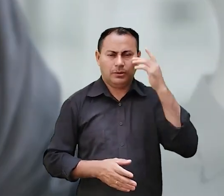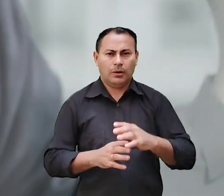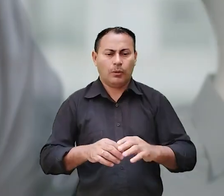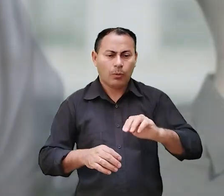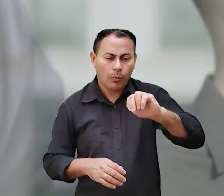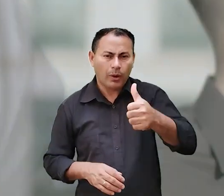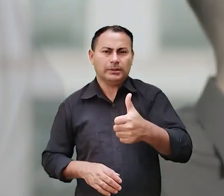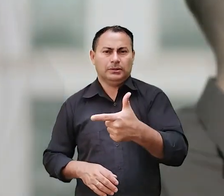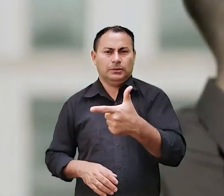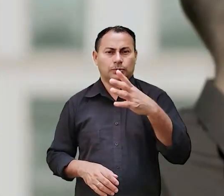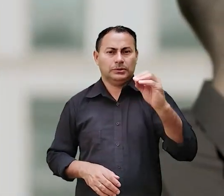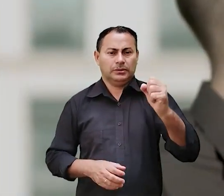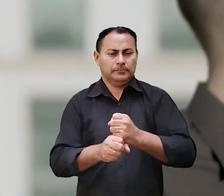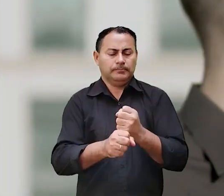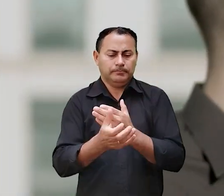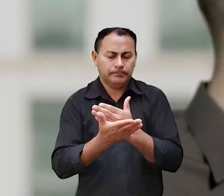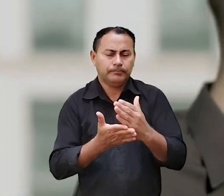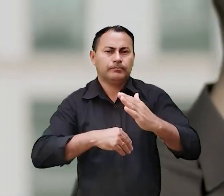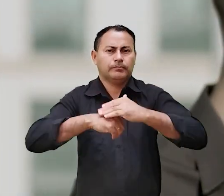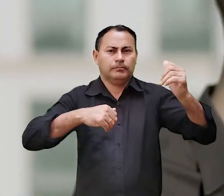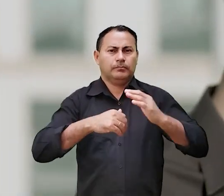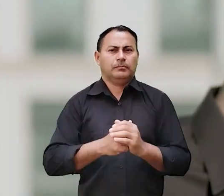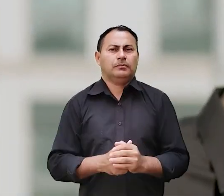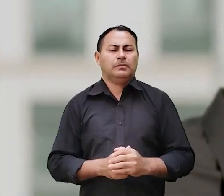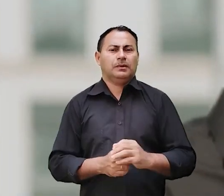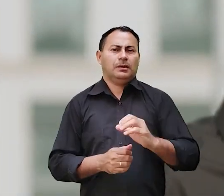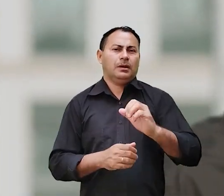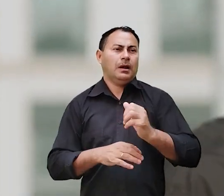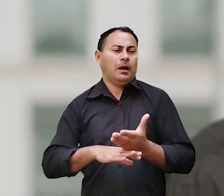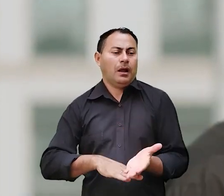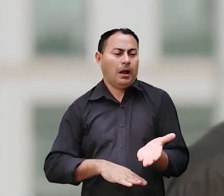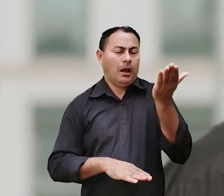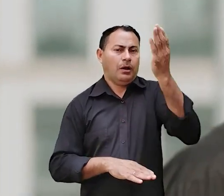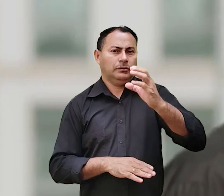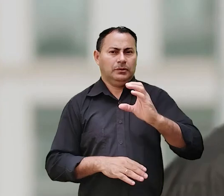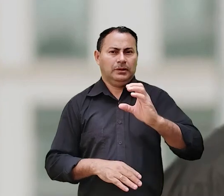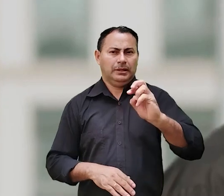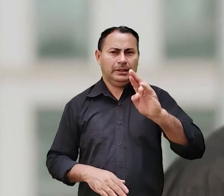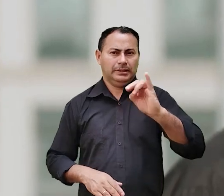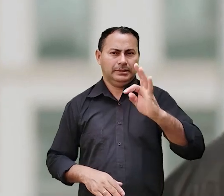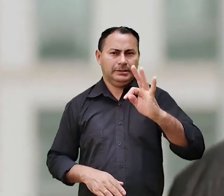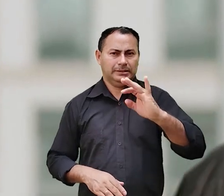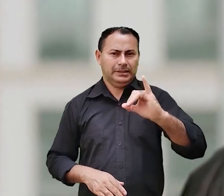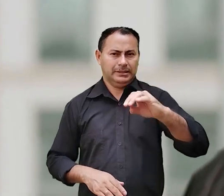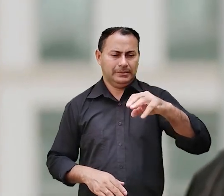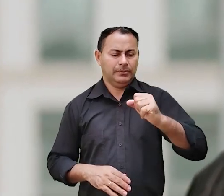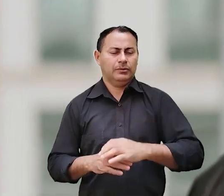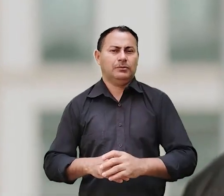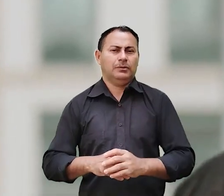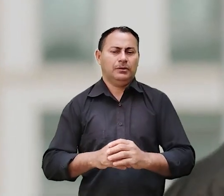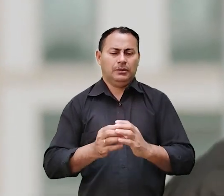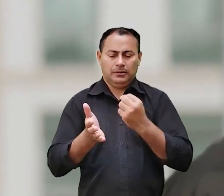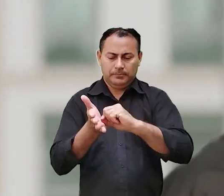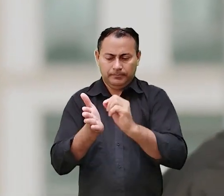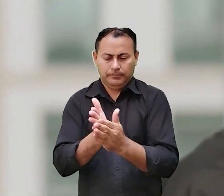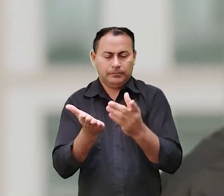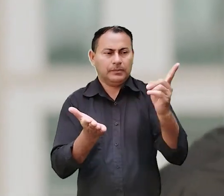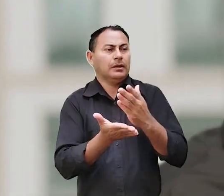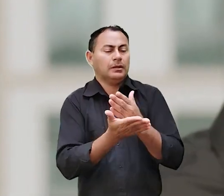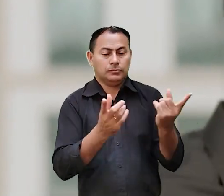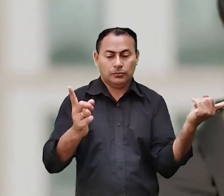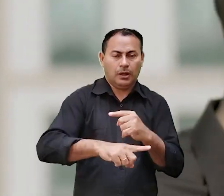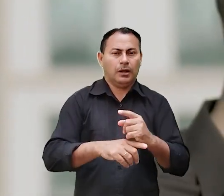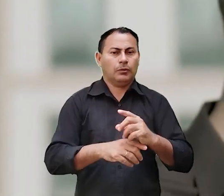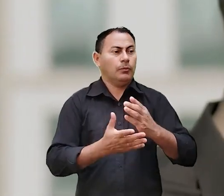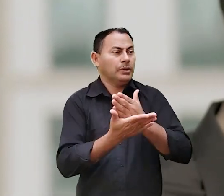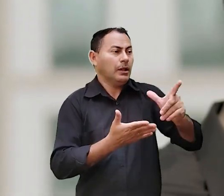há quase 200 anos no entanto iniciou-se O Chamado autocriticismo das escrituras esse ataque à Bíblia começou na